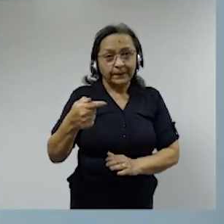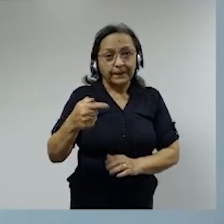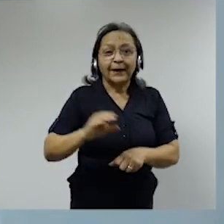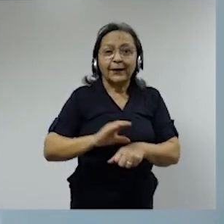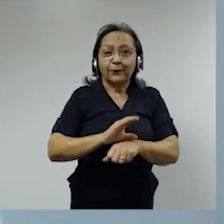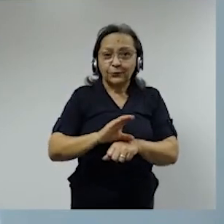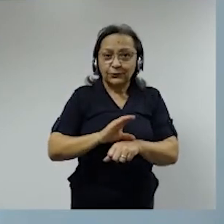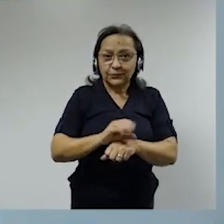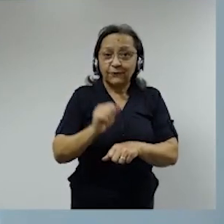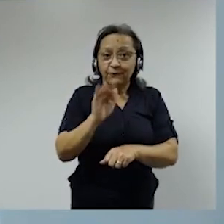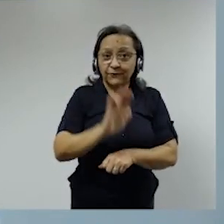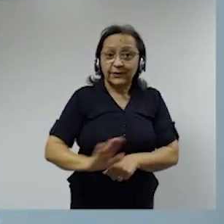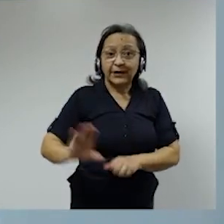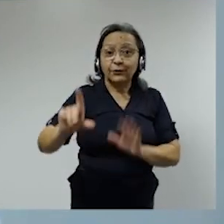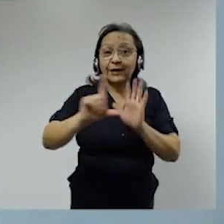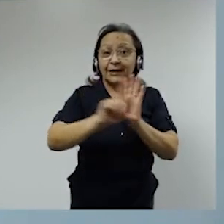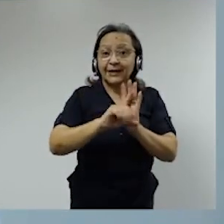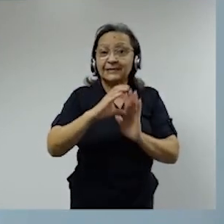Constituição Federal,